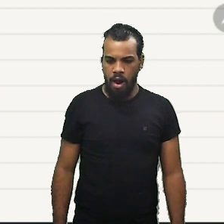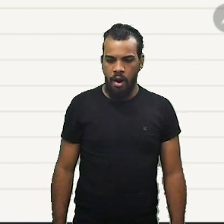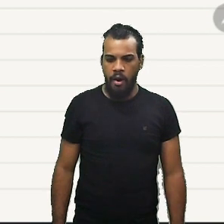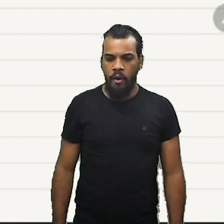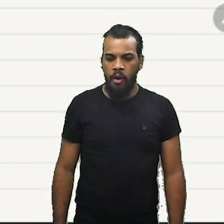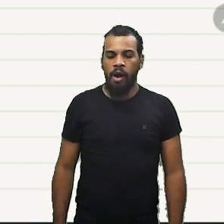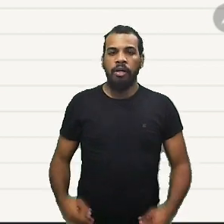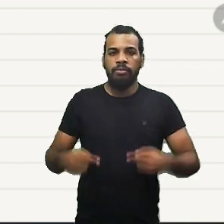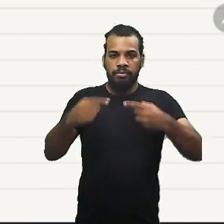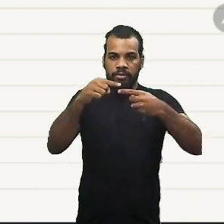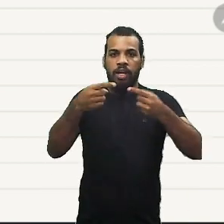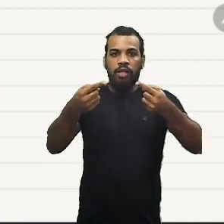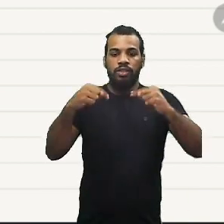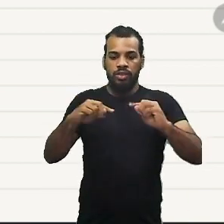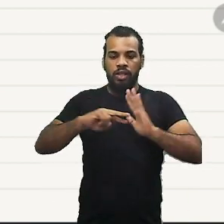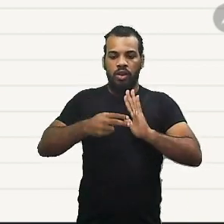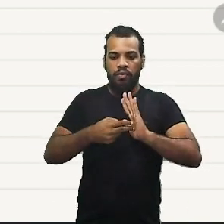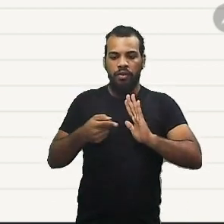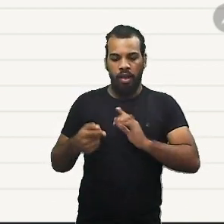ele é consumidor.